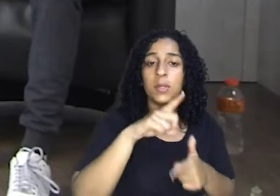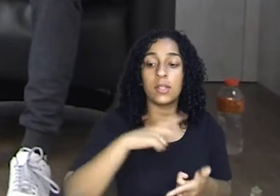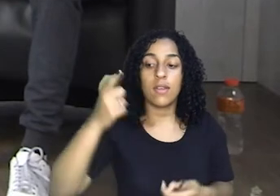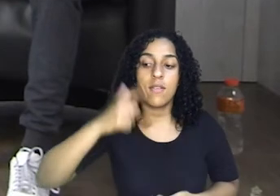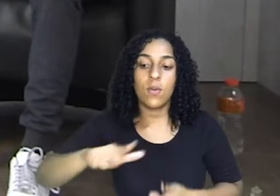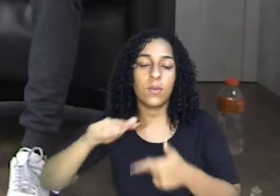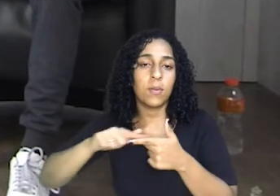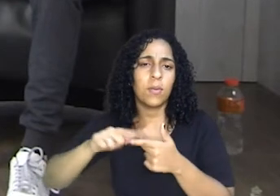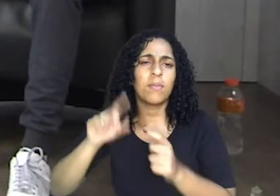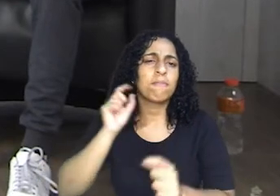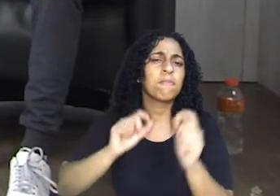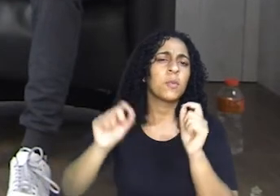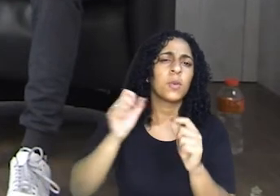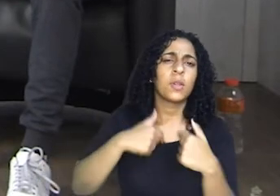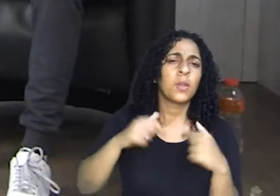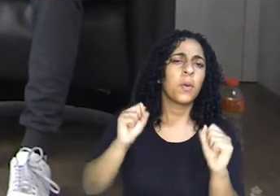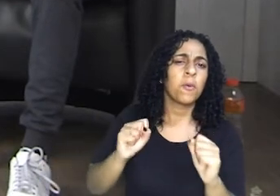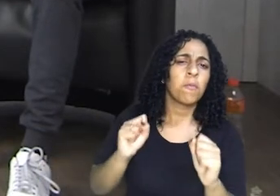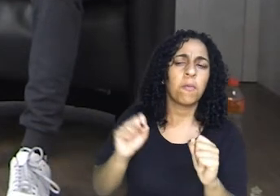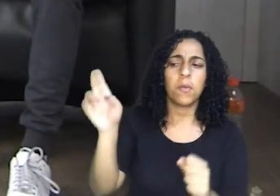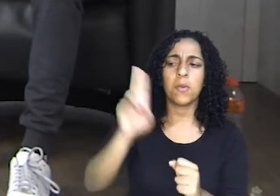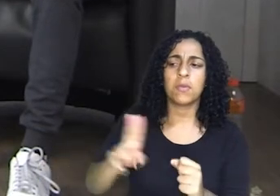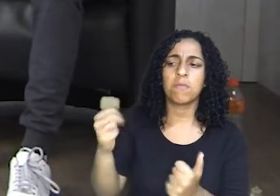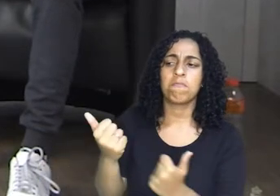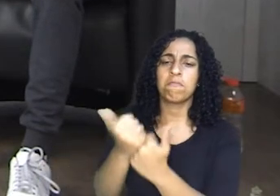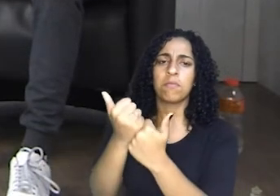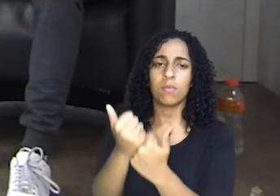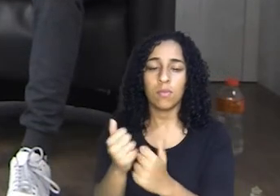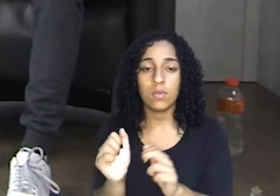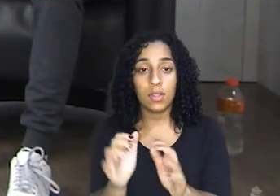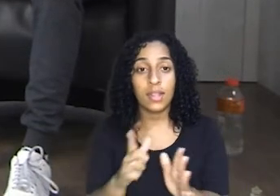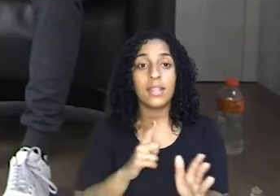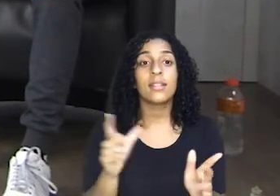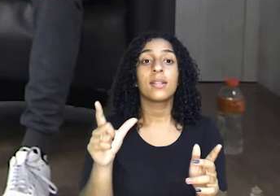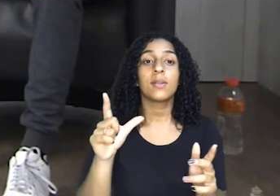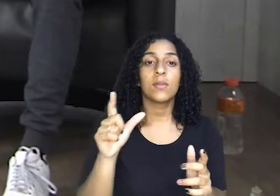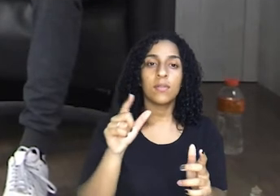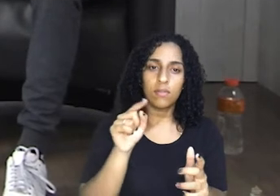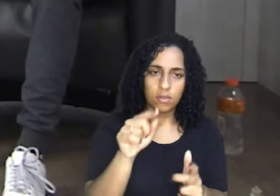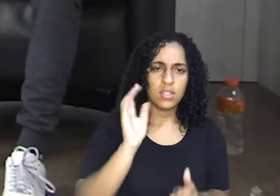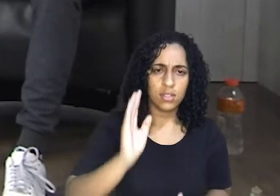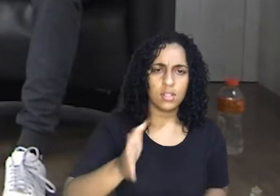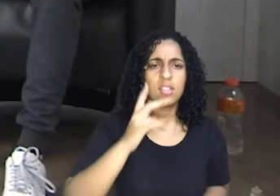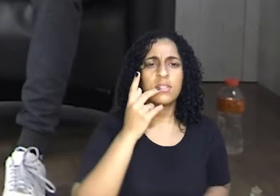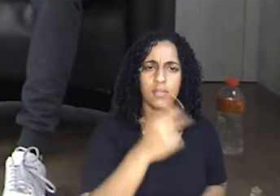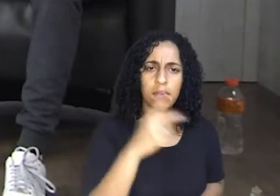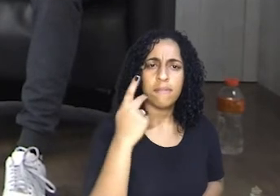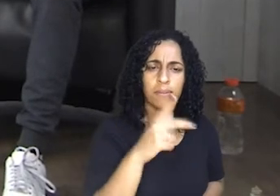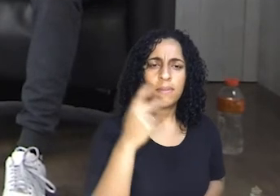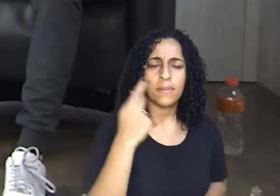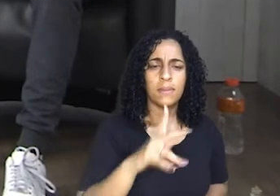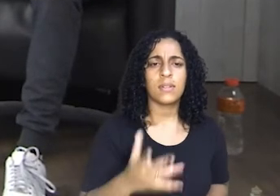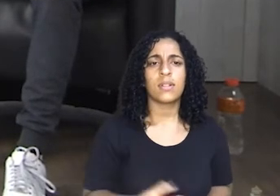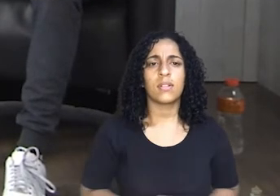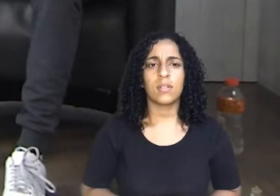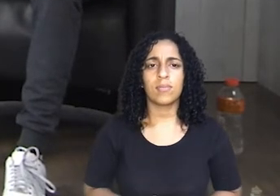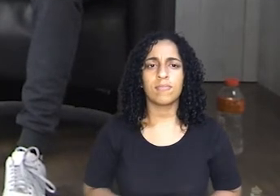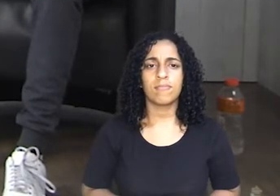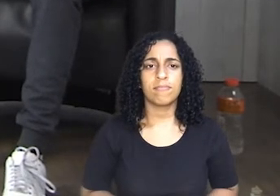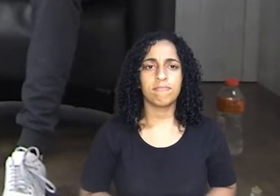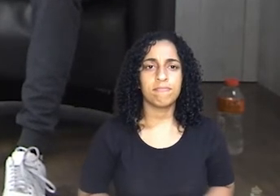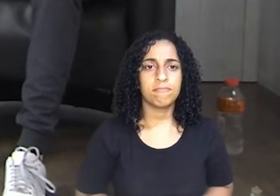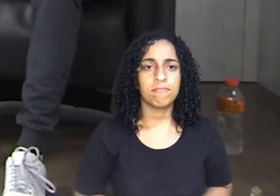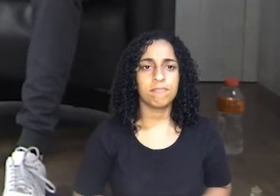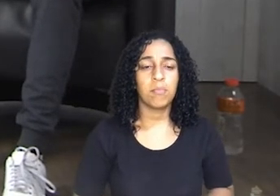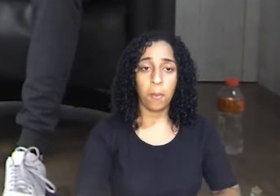tem esse outro problema o que que eu posso usar no lugar né E aí nós temos como vocês citaram o a